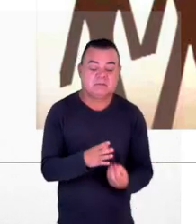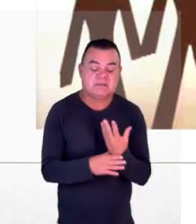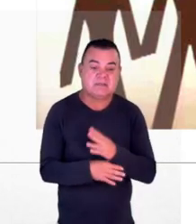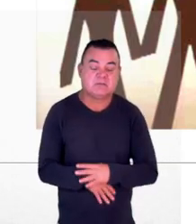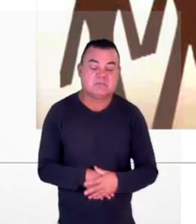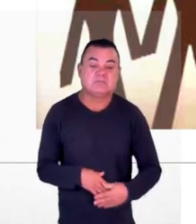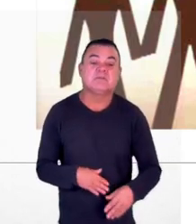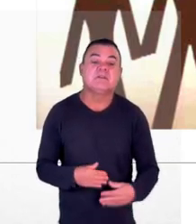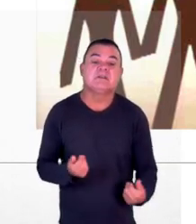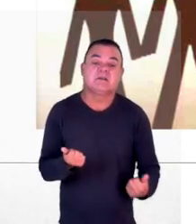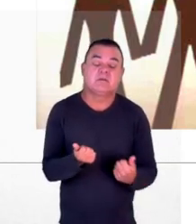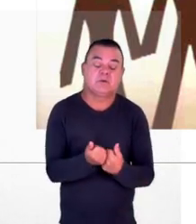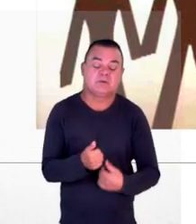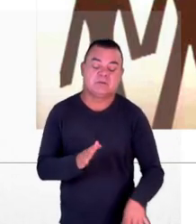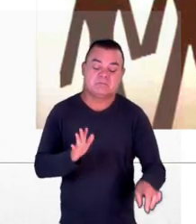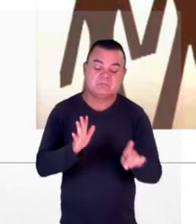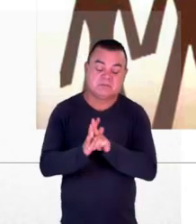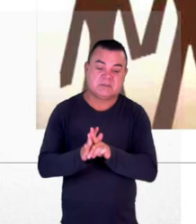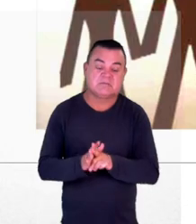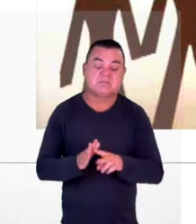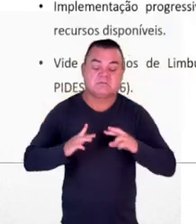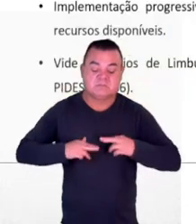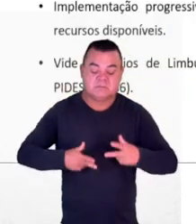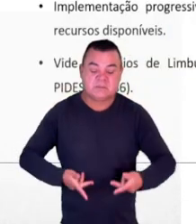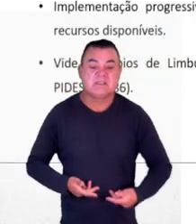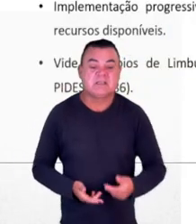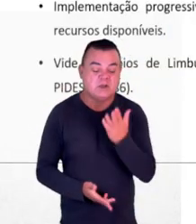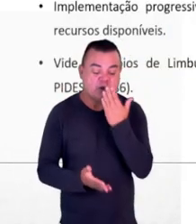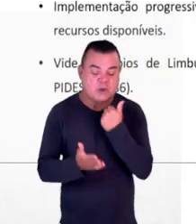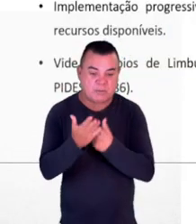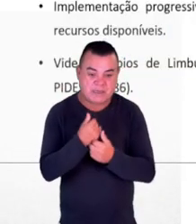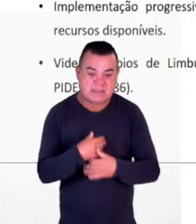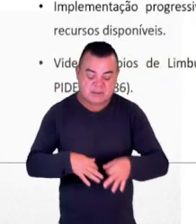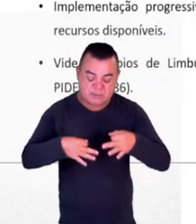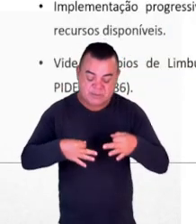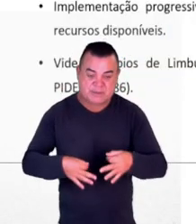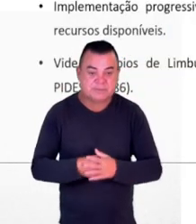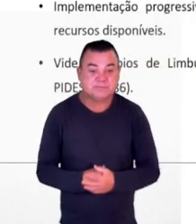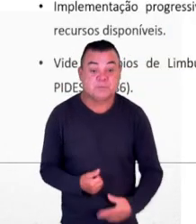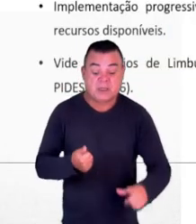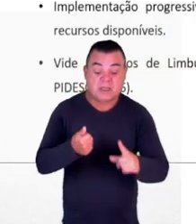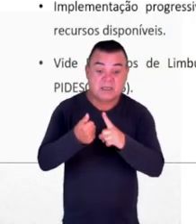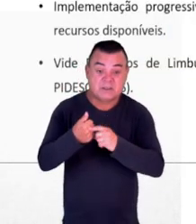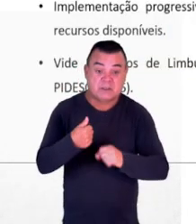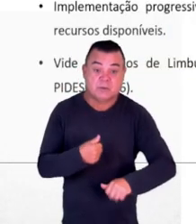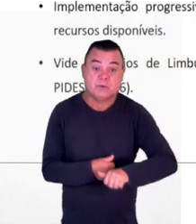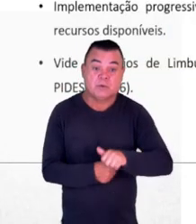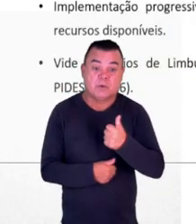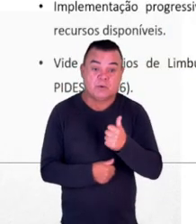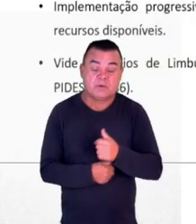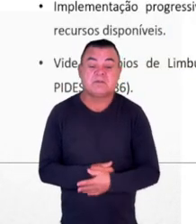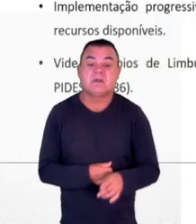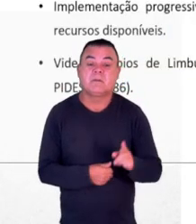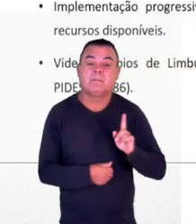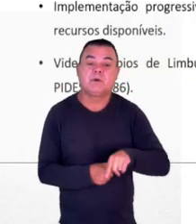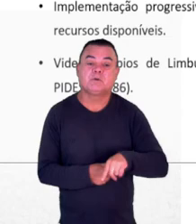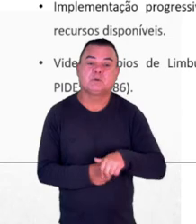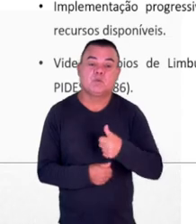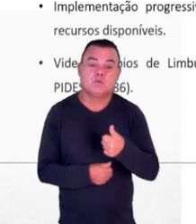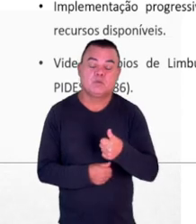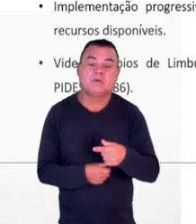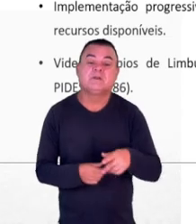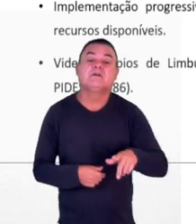humano à Alimentação adequada o artigo 11 p1.2 do